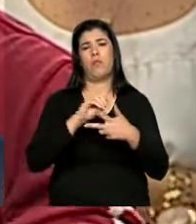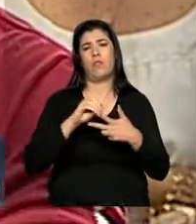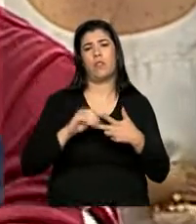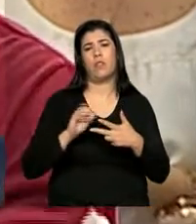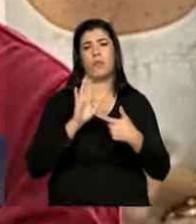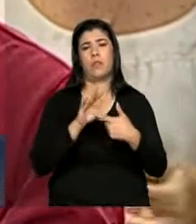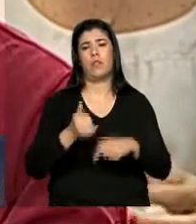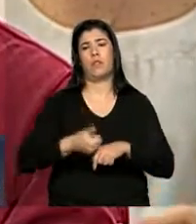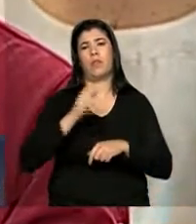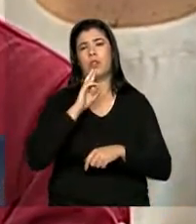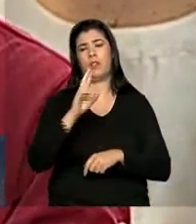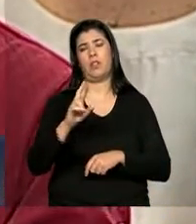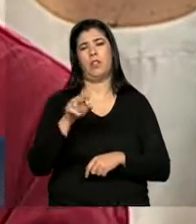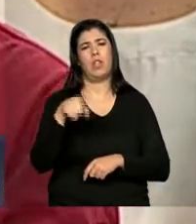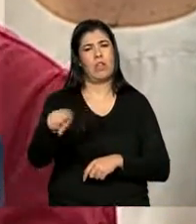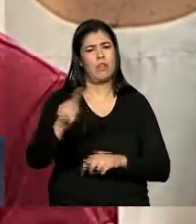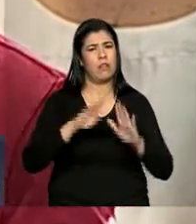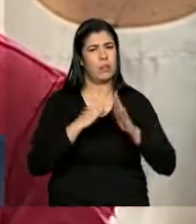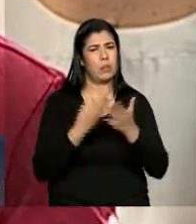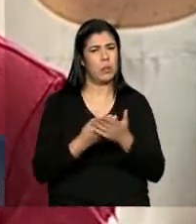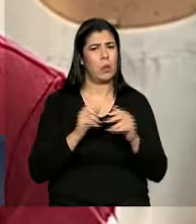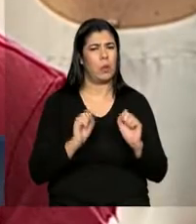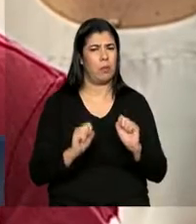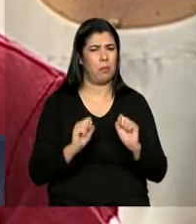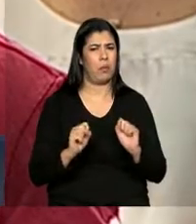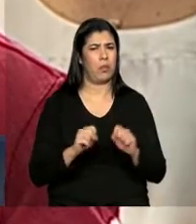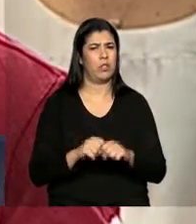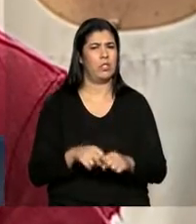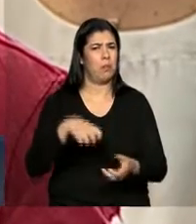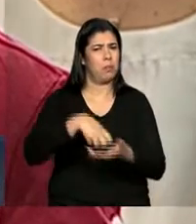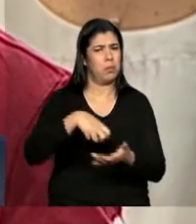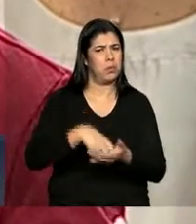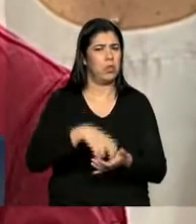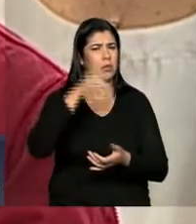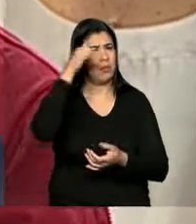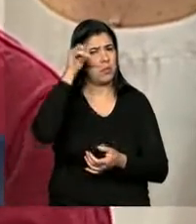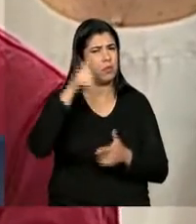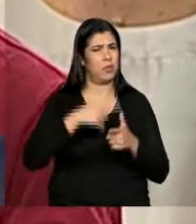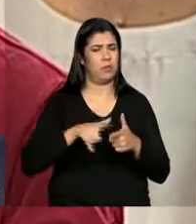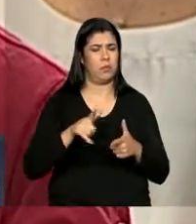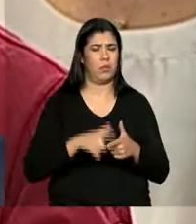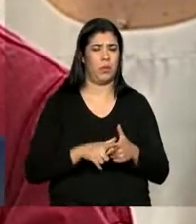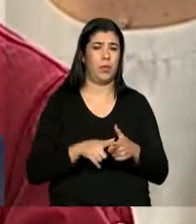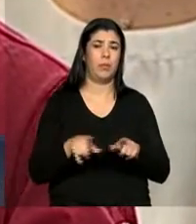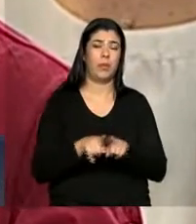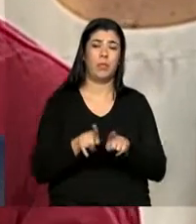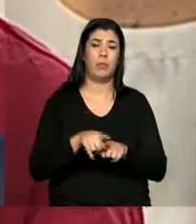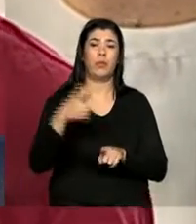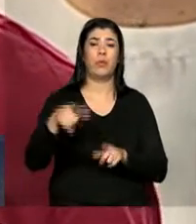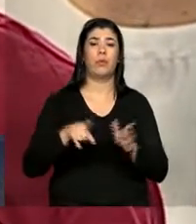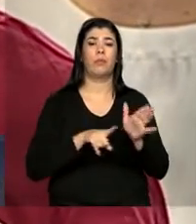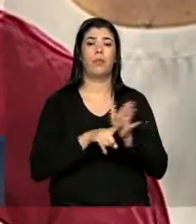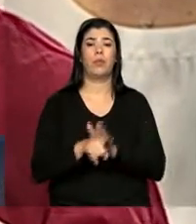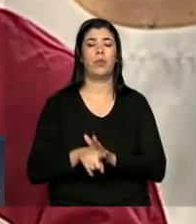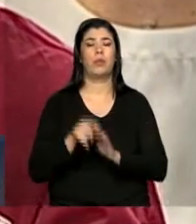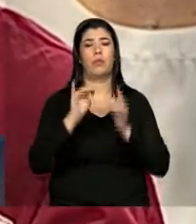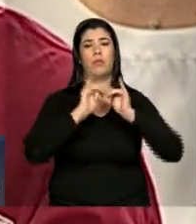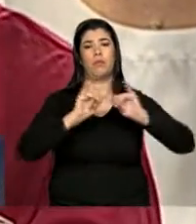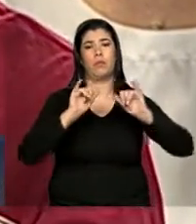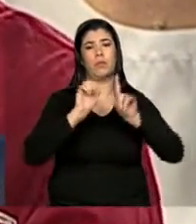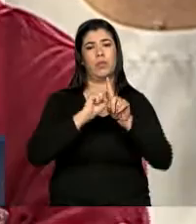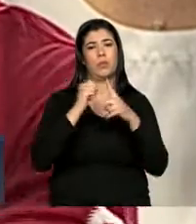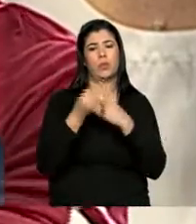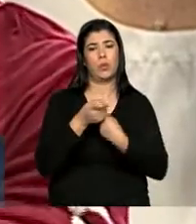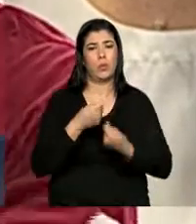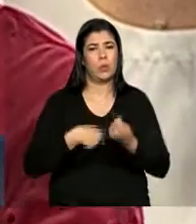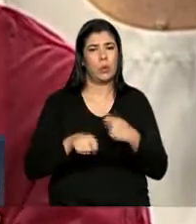isso? Uma punição para essas escolas? E outra pergunta também que eu tenho é sobre a questão dos dados socioeconômicos. Os senhores disseram para a gente ter